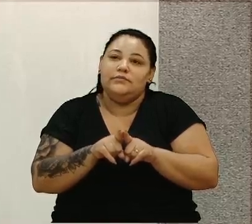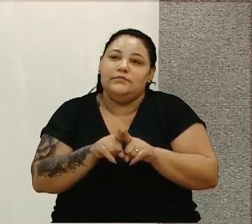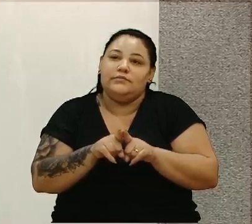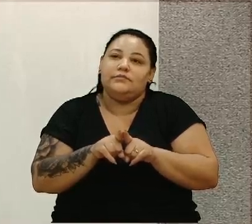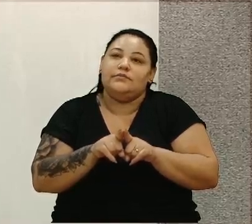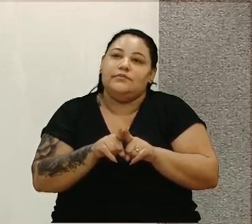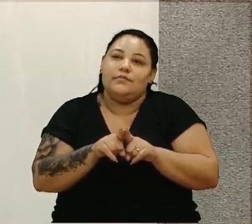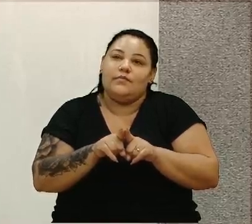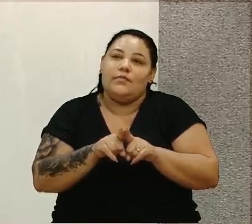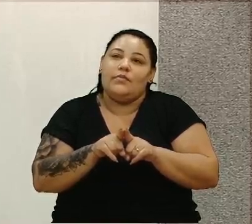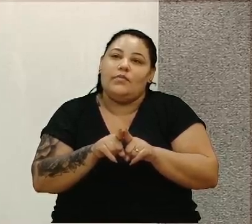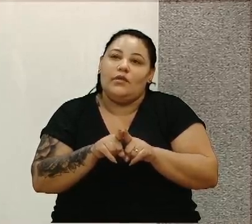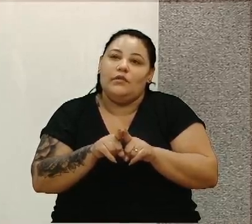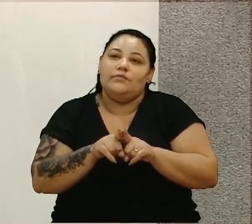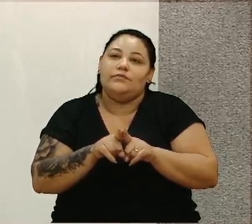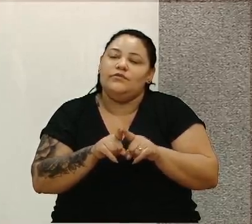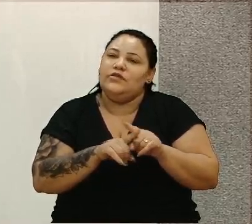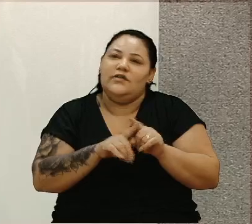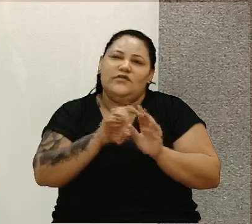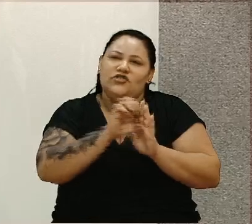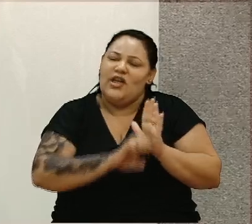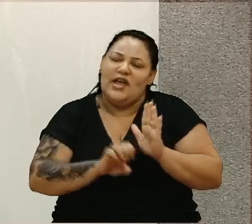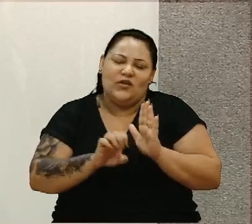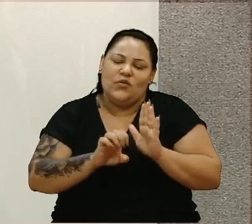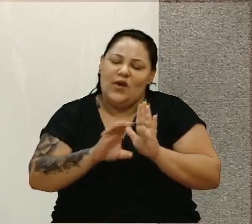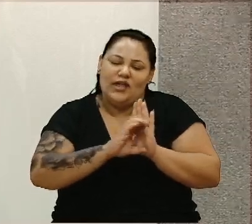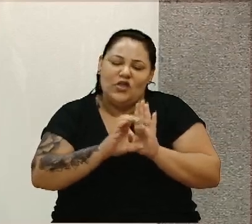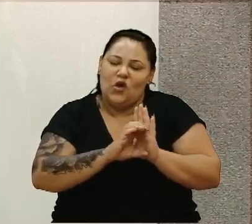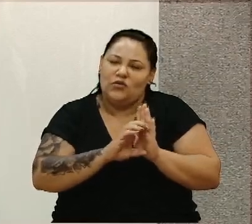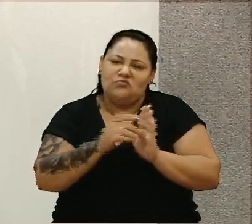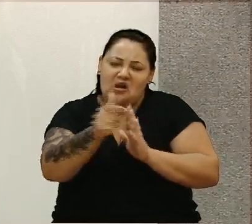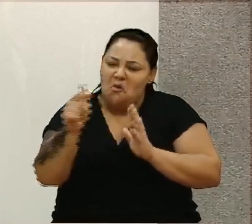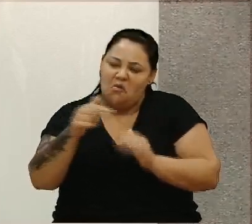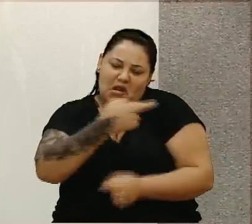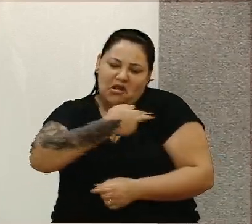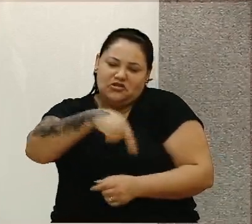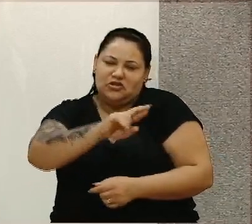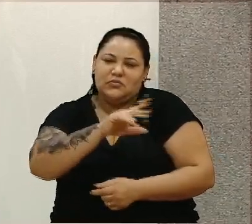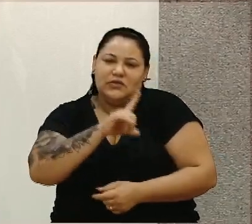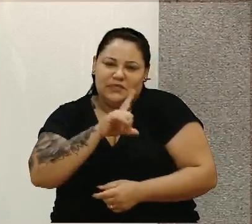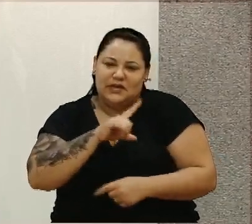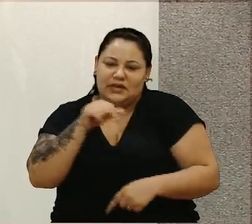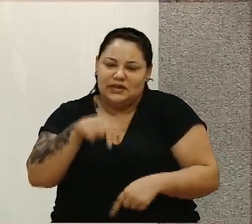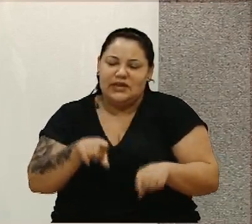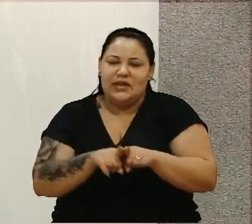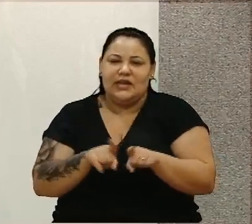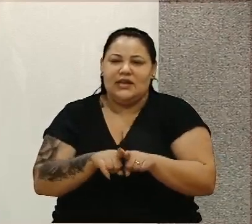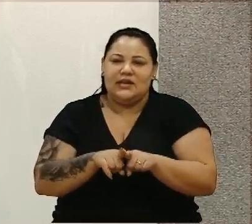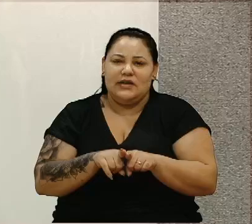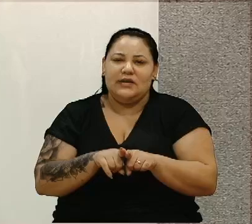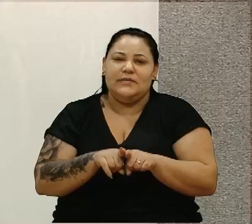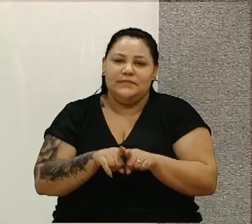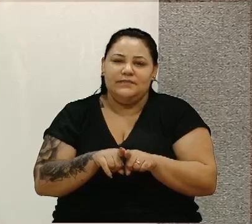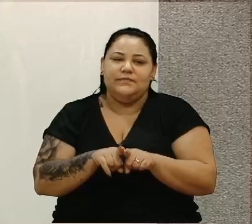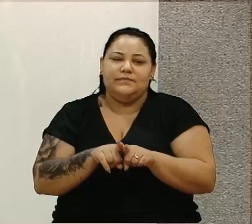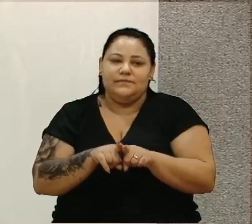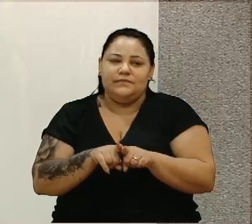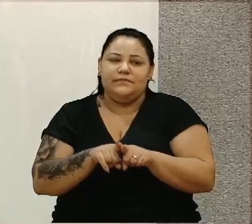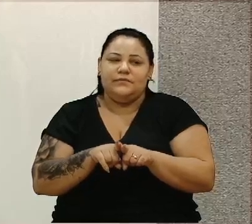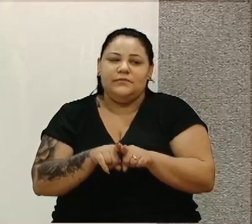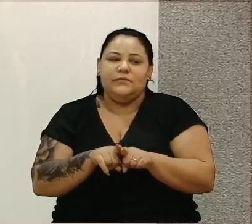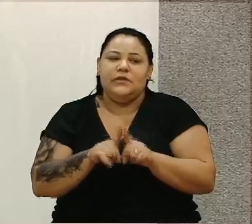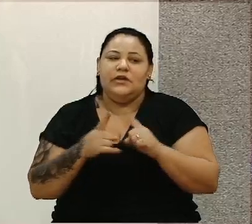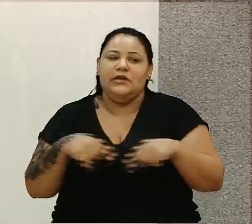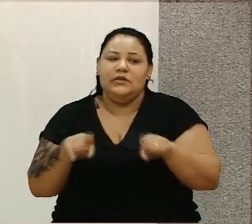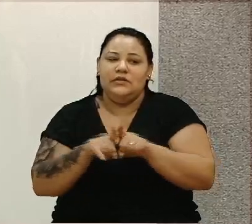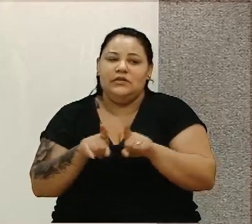os católicos e tantas outras religiões aqui no município têm manifestado este amor, este princípio cristão, registrado na Bíblia Sagrada, por meio